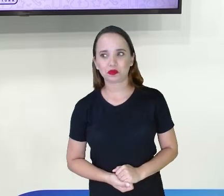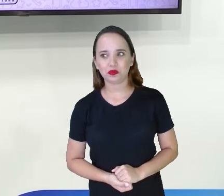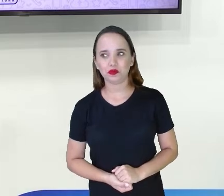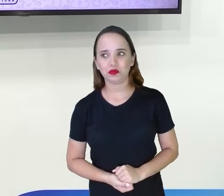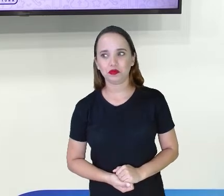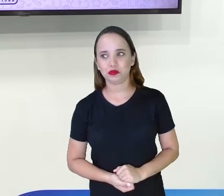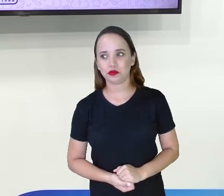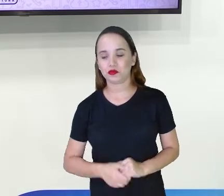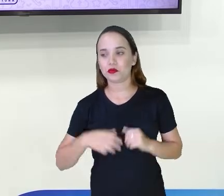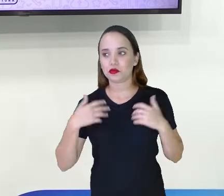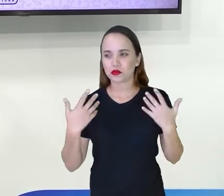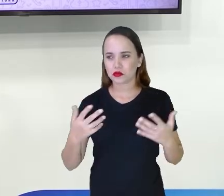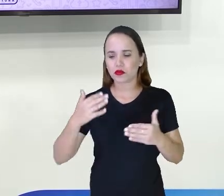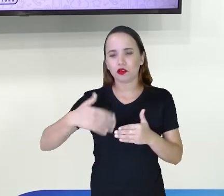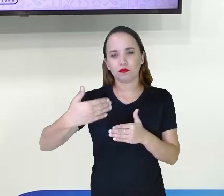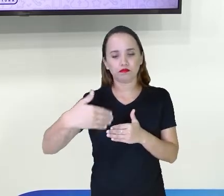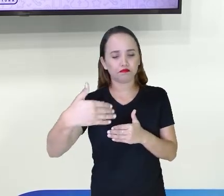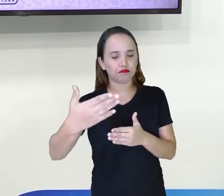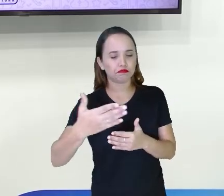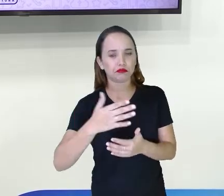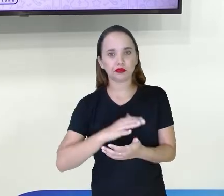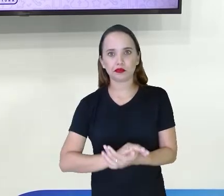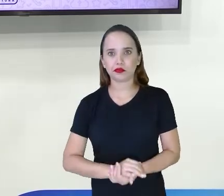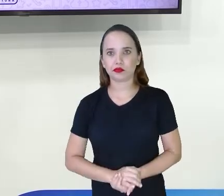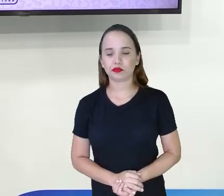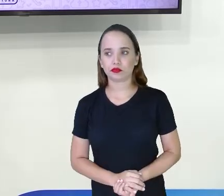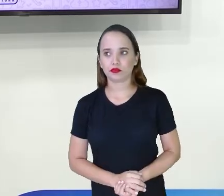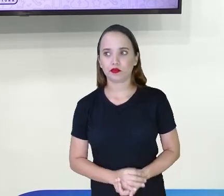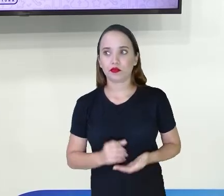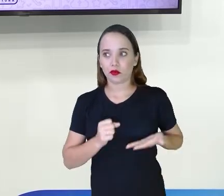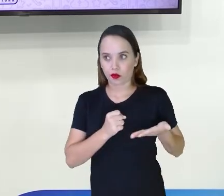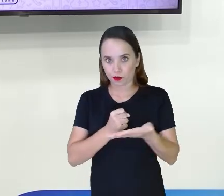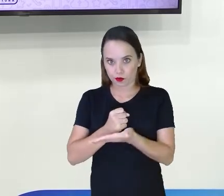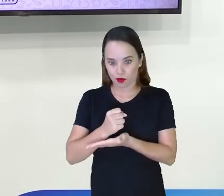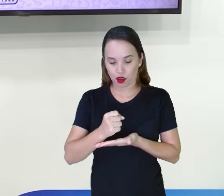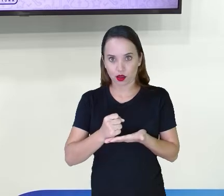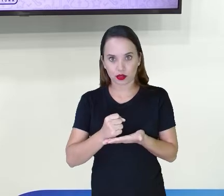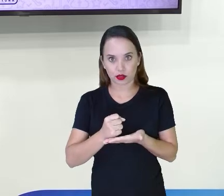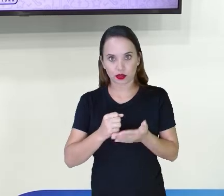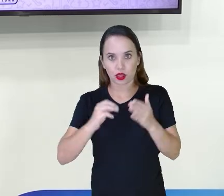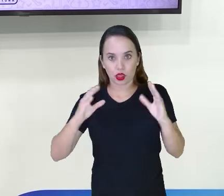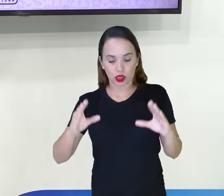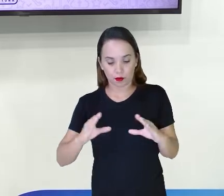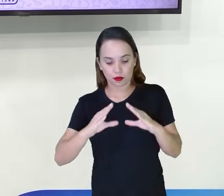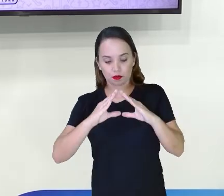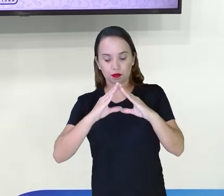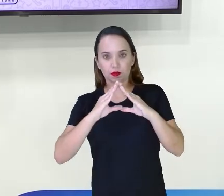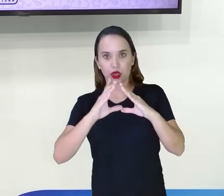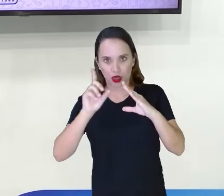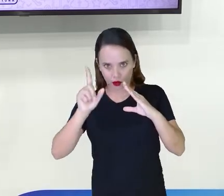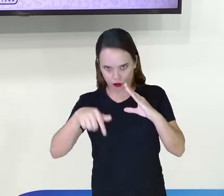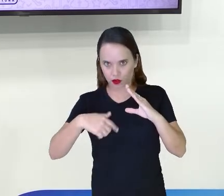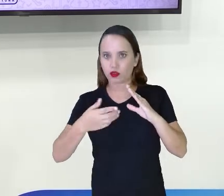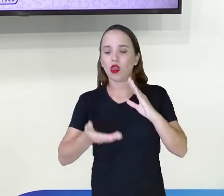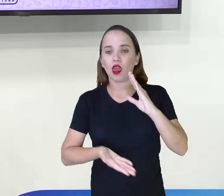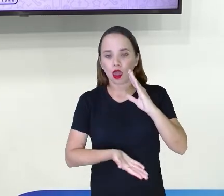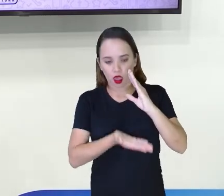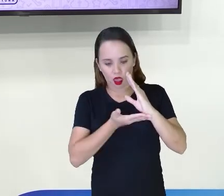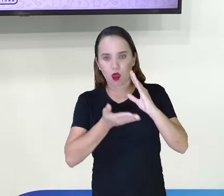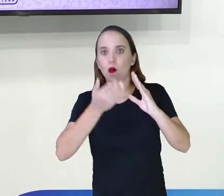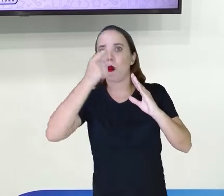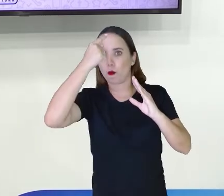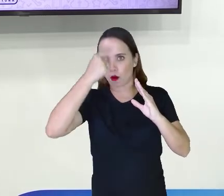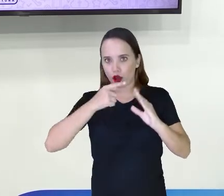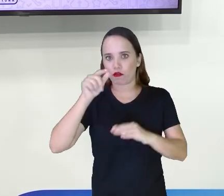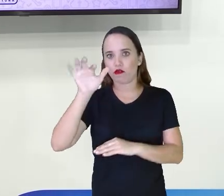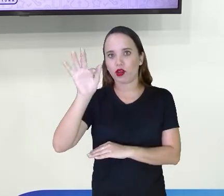octógono e por aí vai. A base da pirâmide também é uma face, isso é